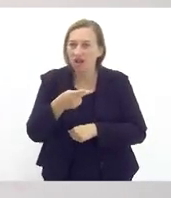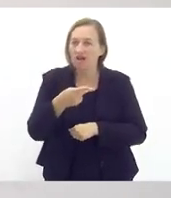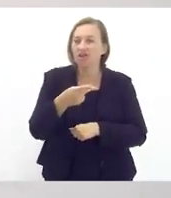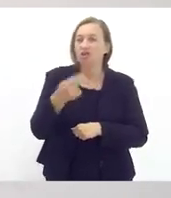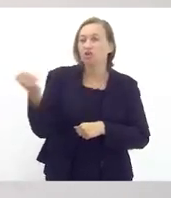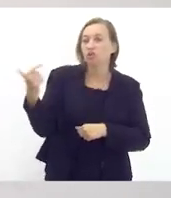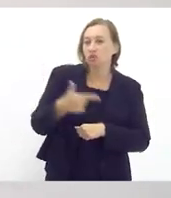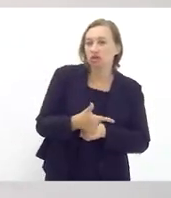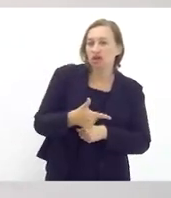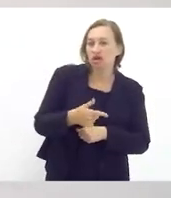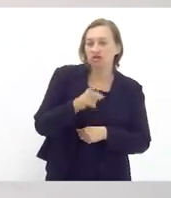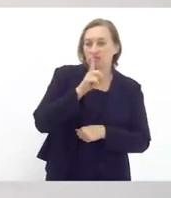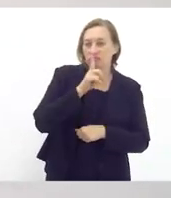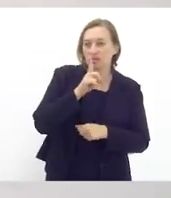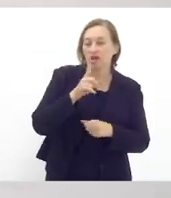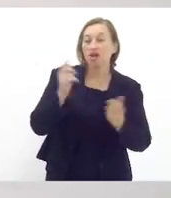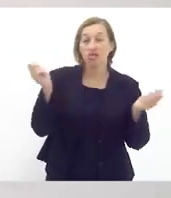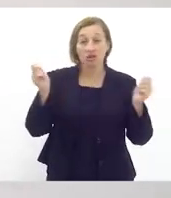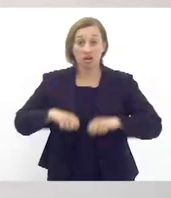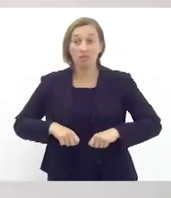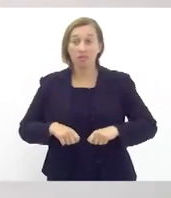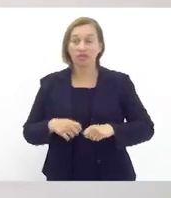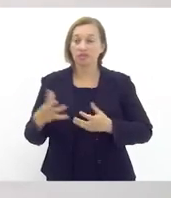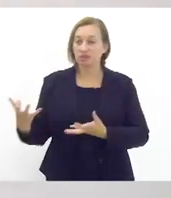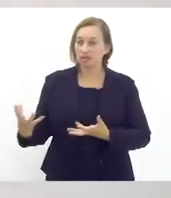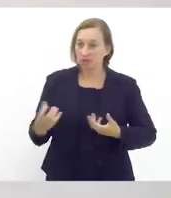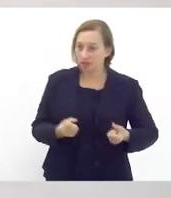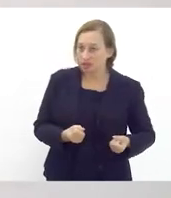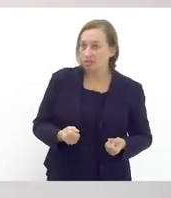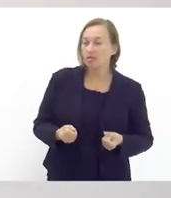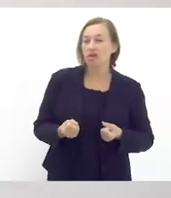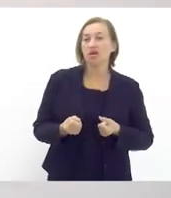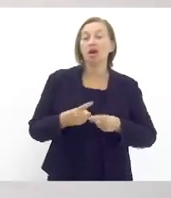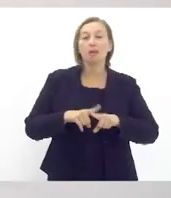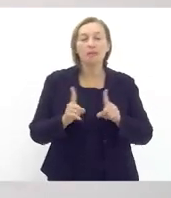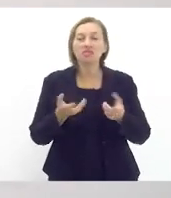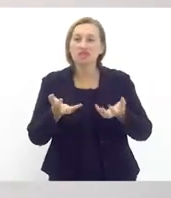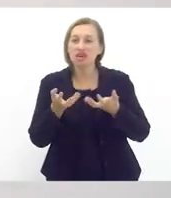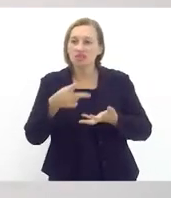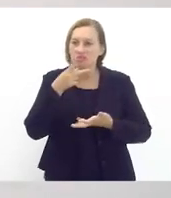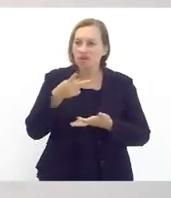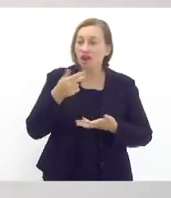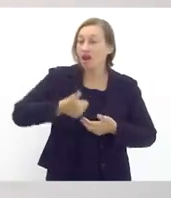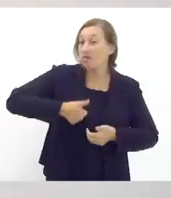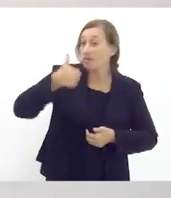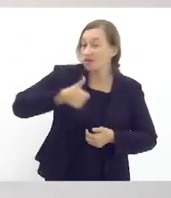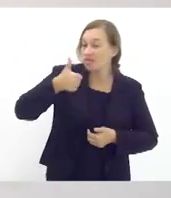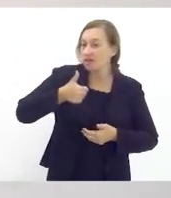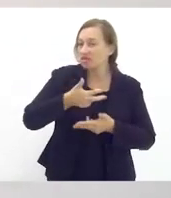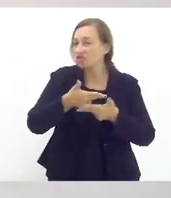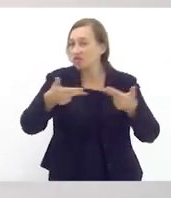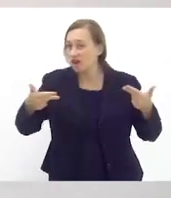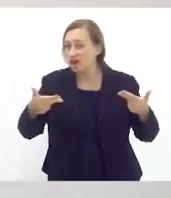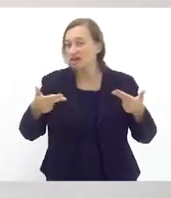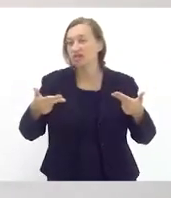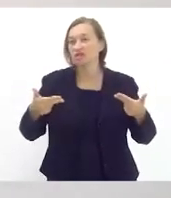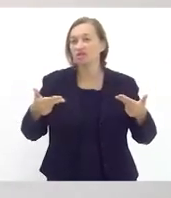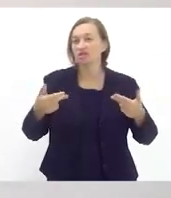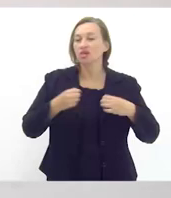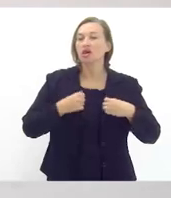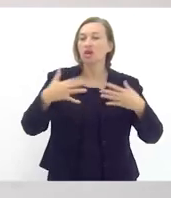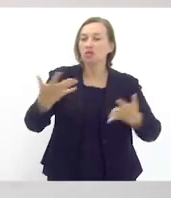do que a nossa capacidade de recepcionar mas quero dizer que essa é a primeira de muitas